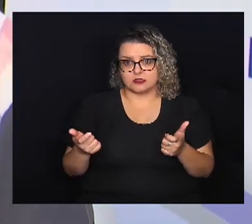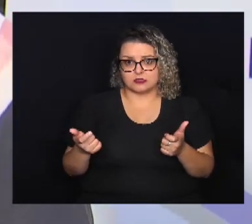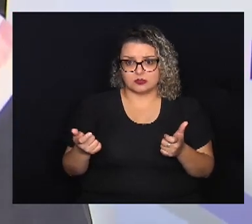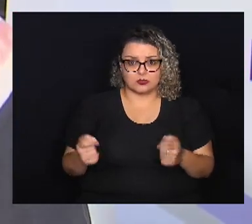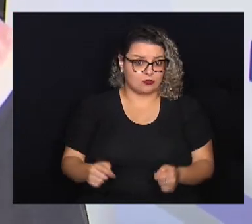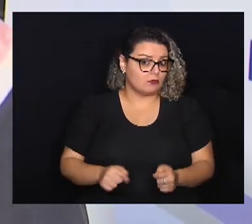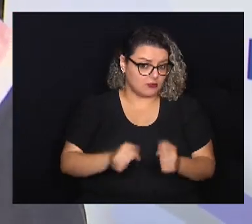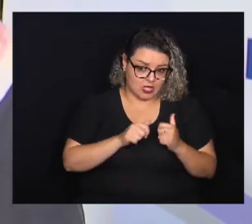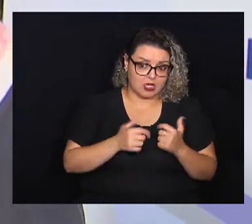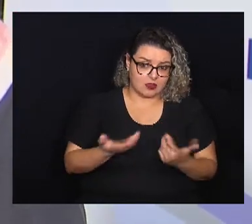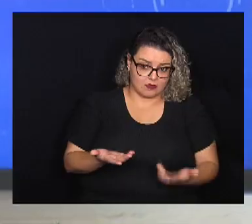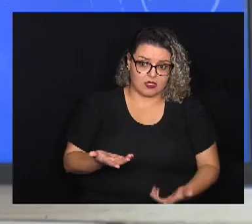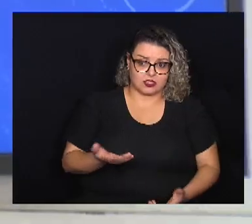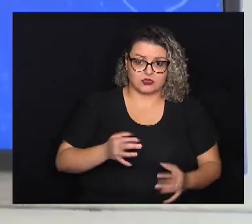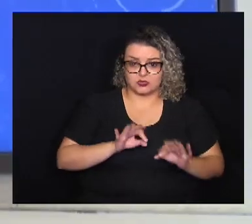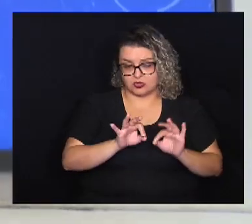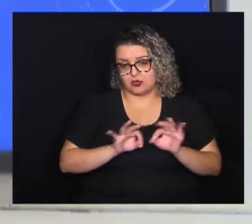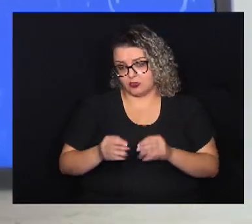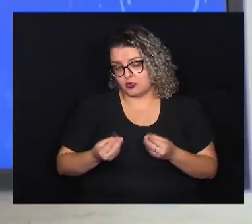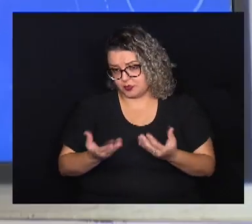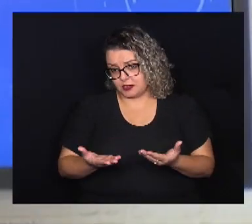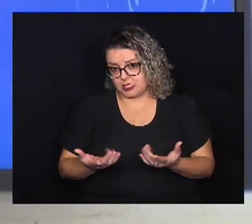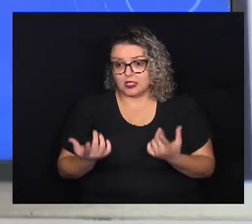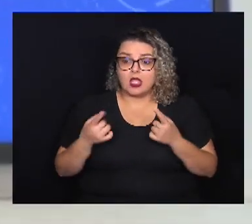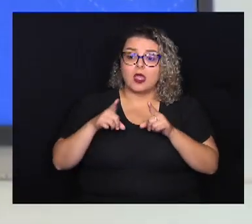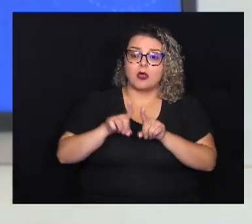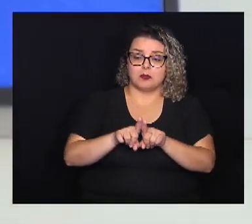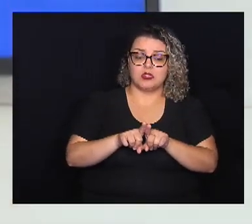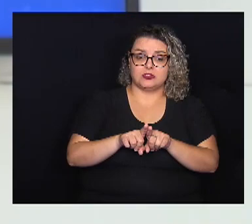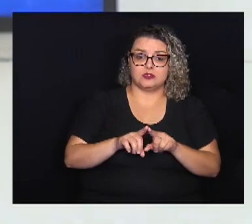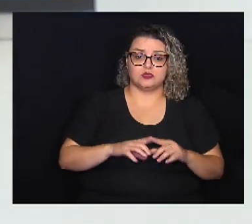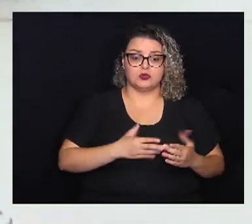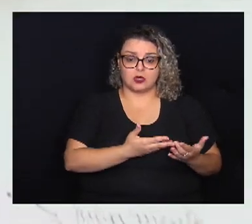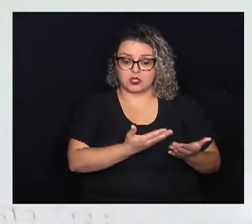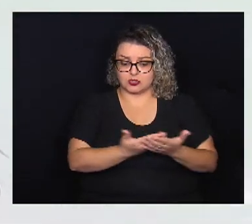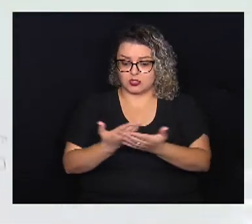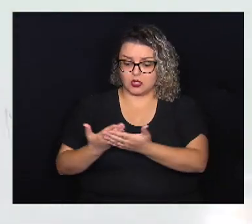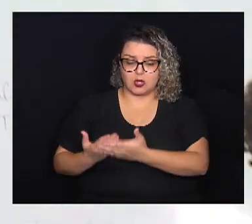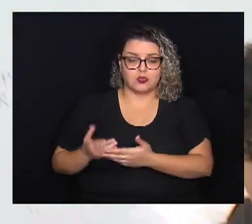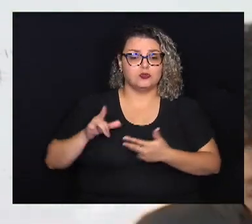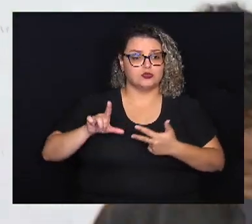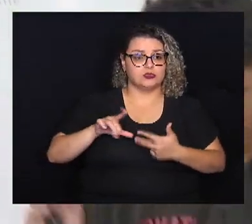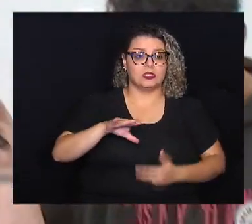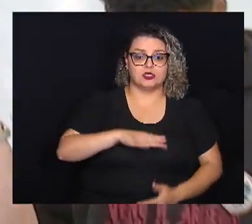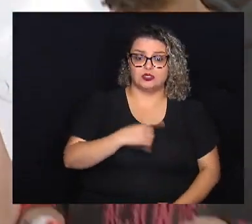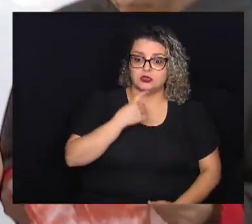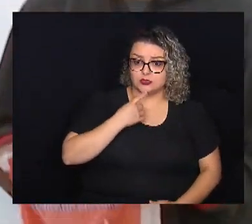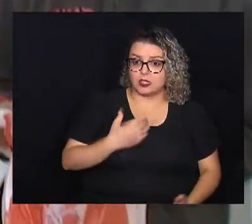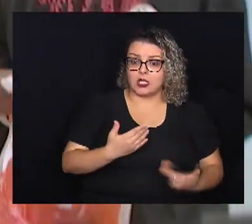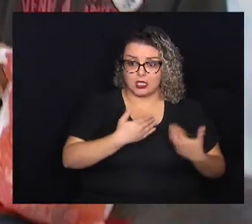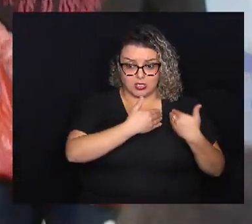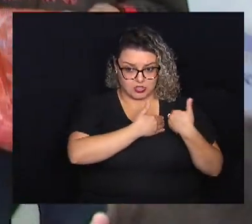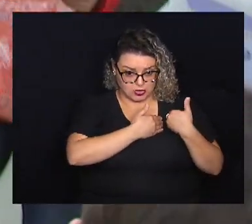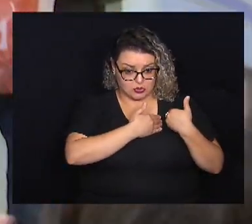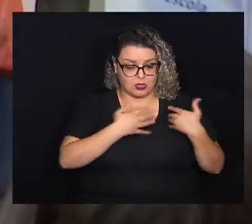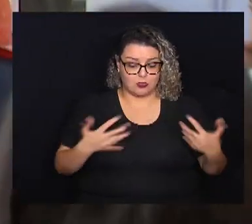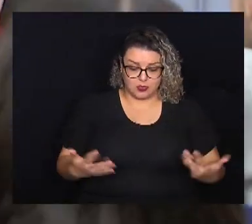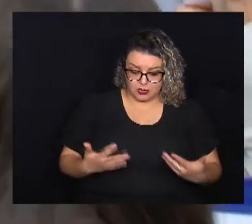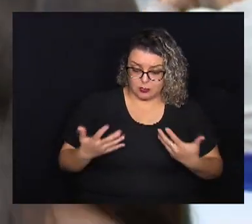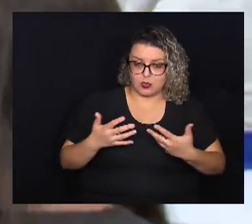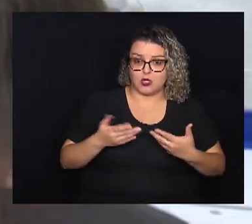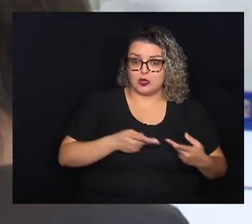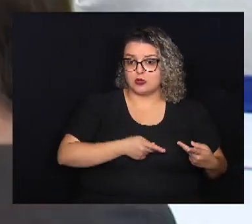benefício que o programa traz A parceria com a Escola do Legislativo de Campinas responsável pela promoção das